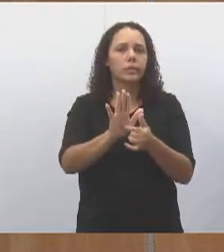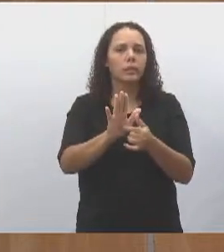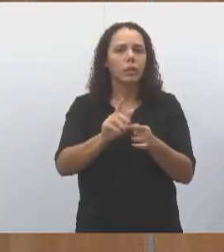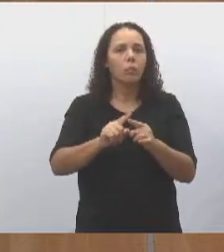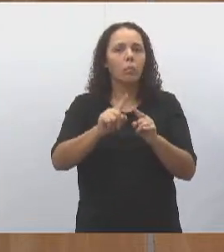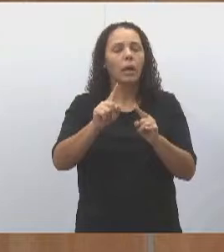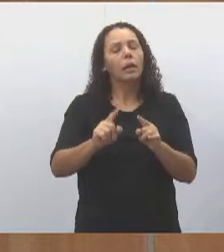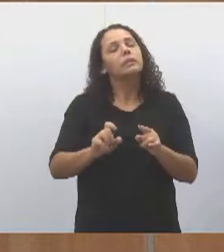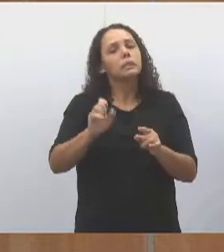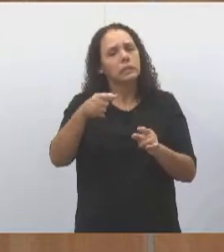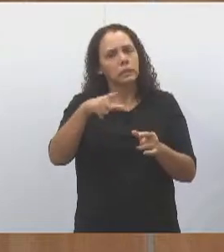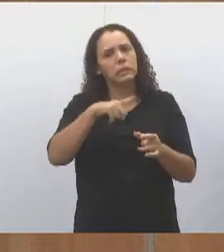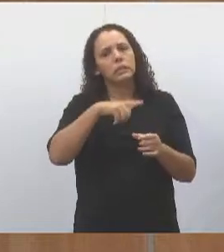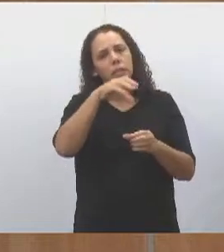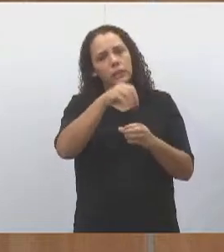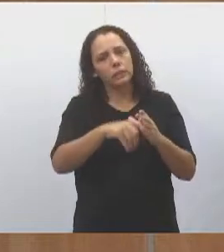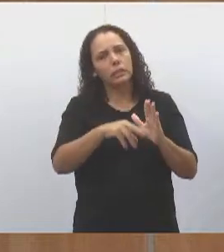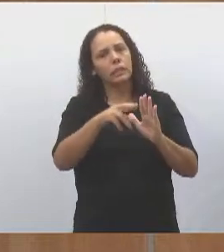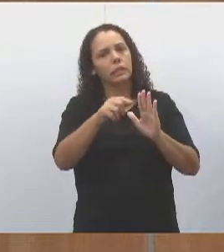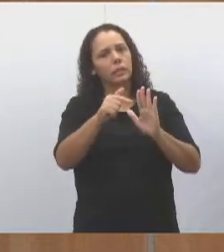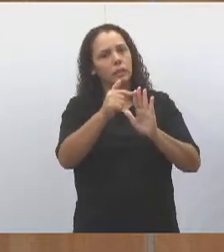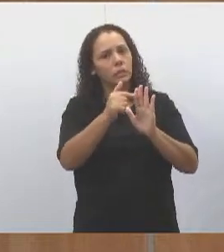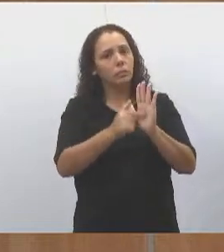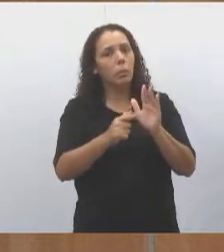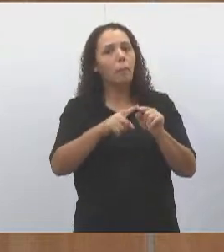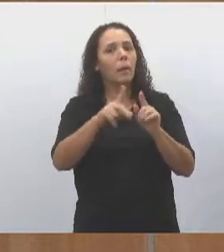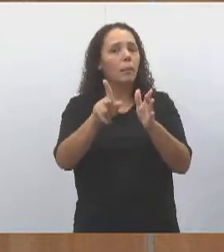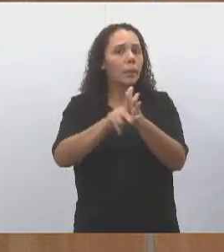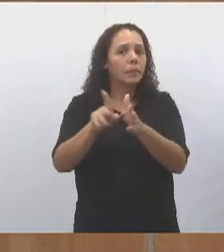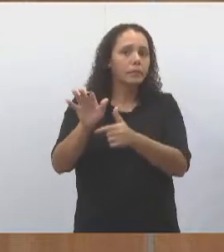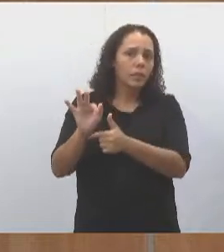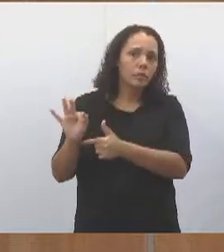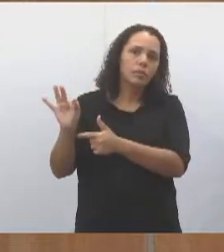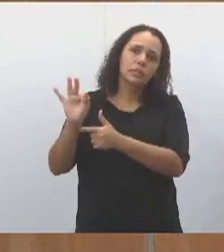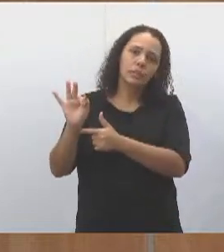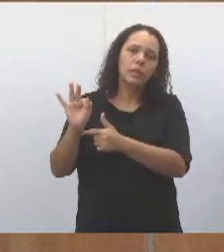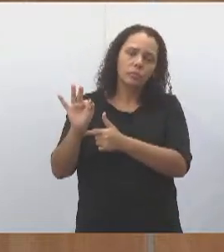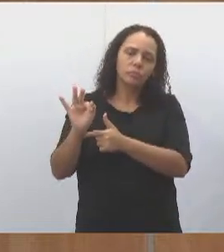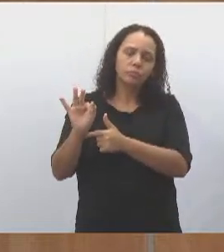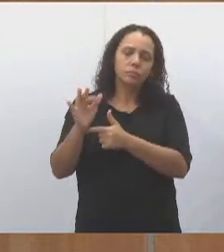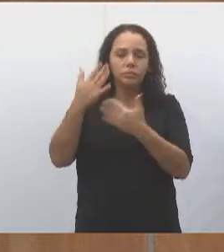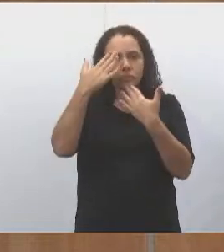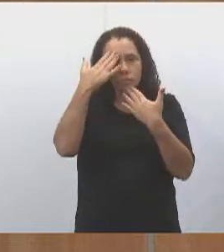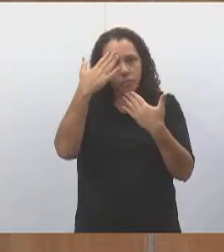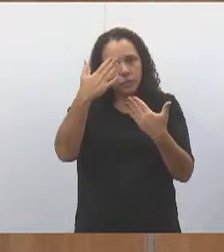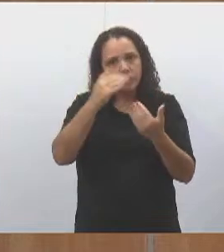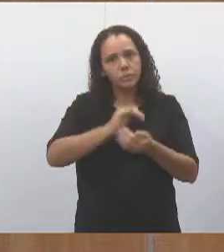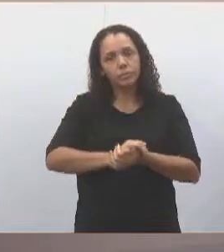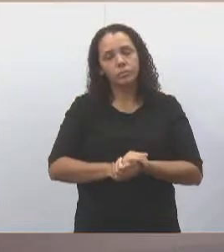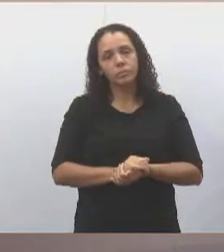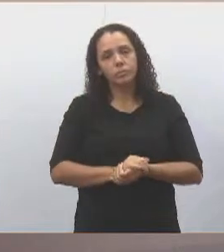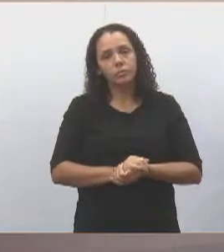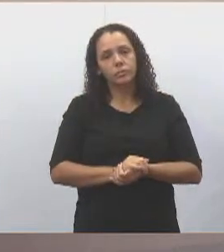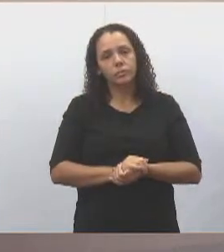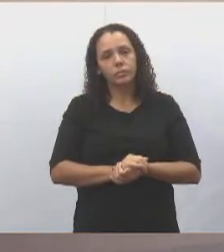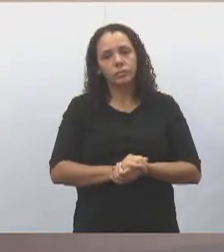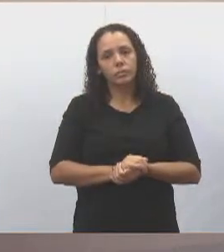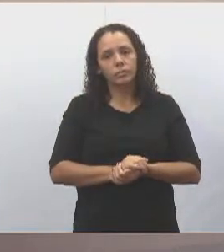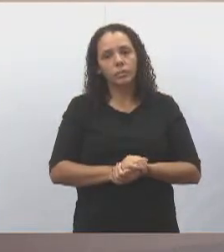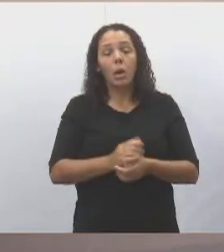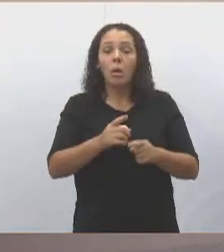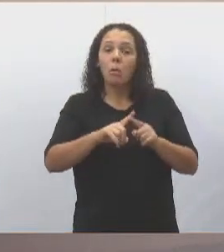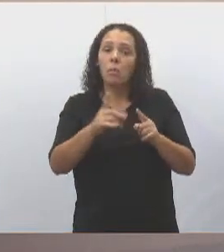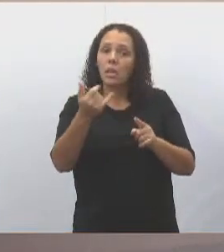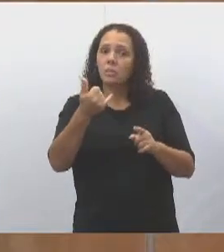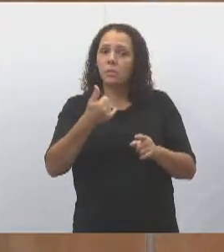tá previsto como forma de recurso federal. Correto. Então, não, agradeço a contribuição. Não estava previsto. No Tesouro